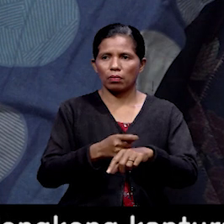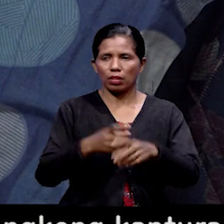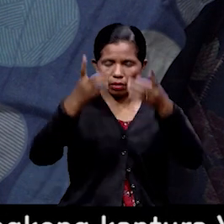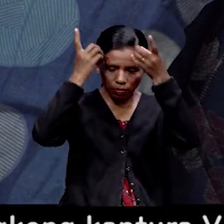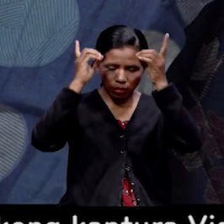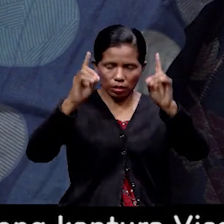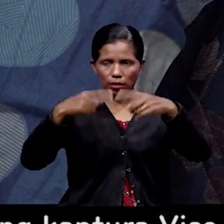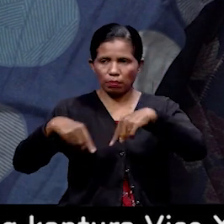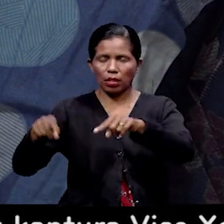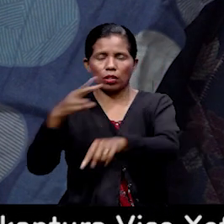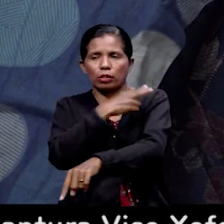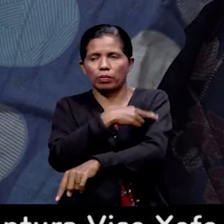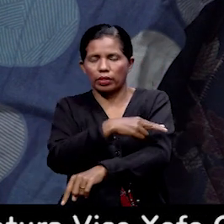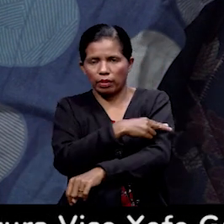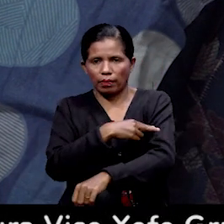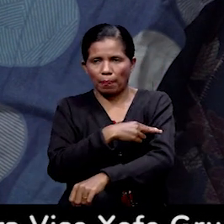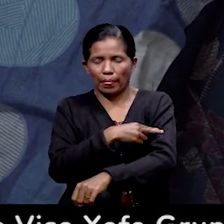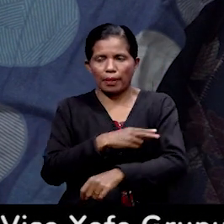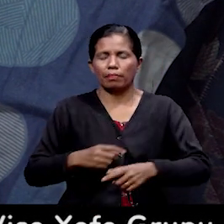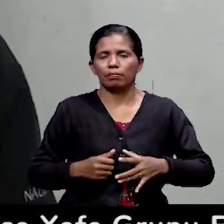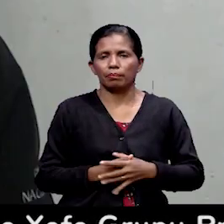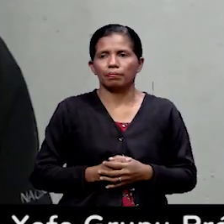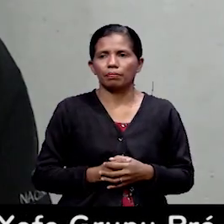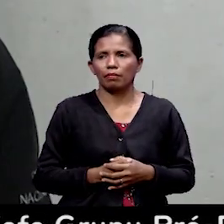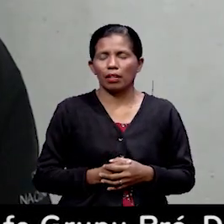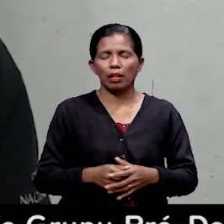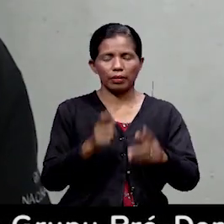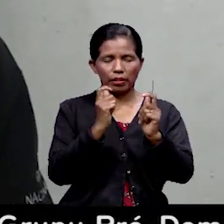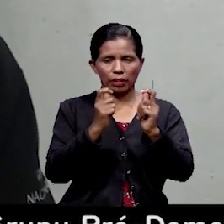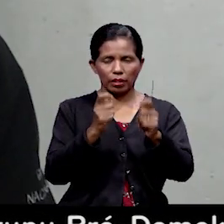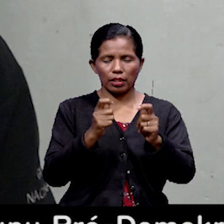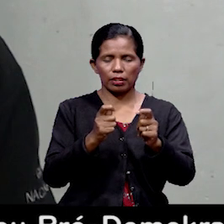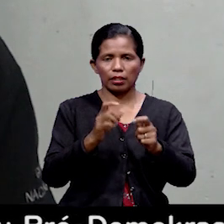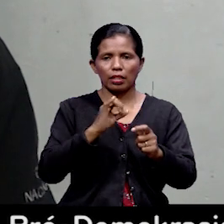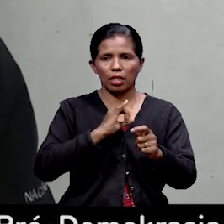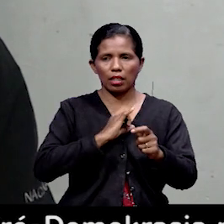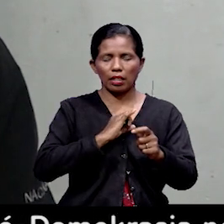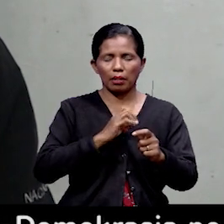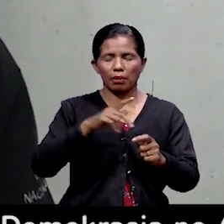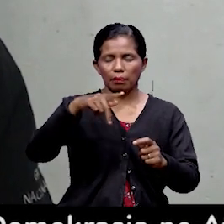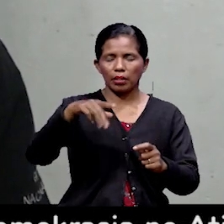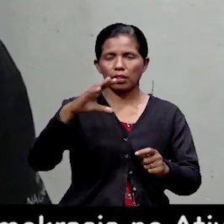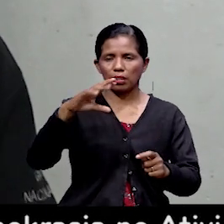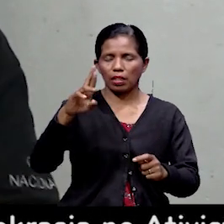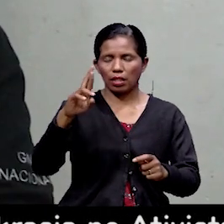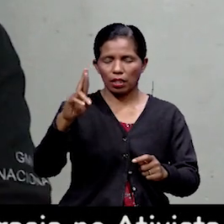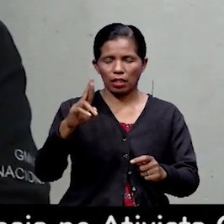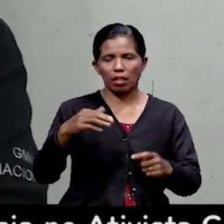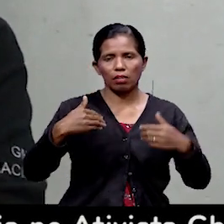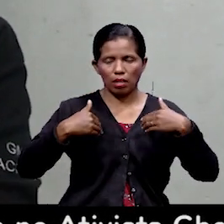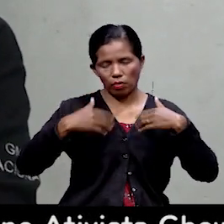hospital, ba UGD, to ane ba tes ternyata PCR positif, tapi ini mulu ba